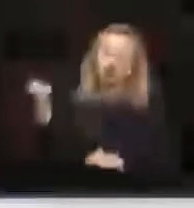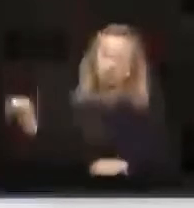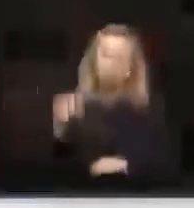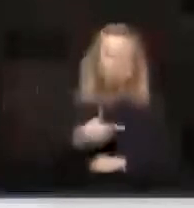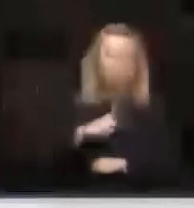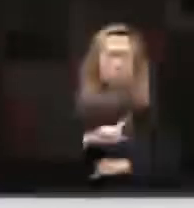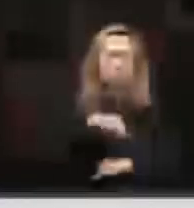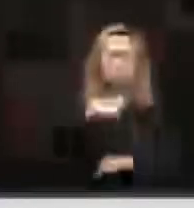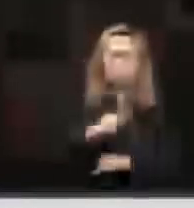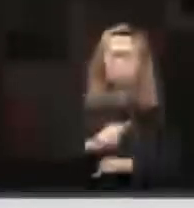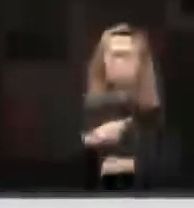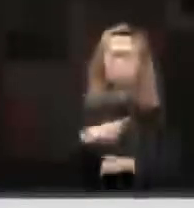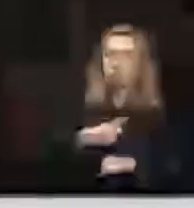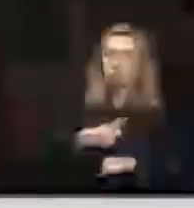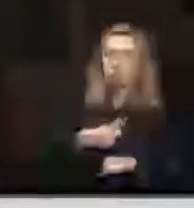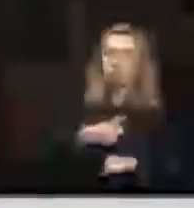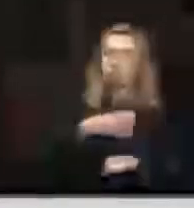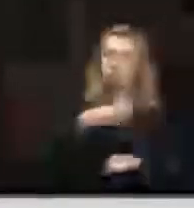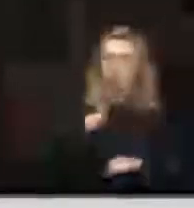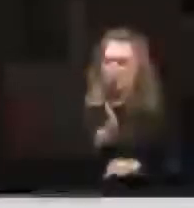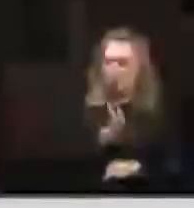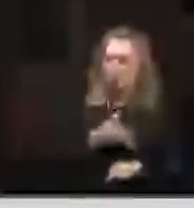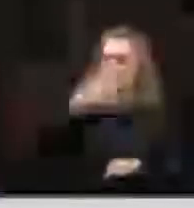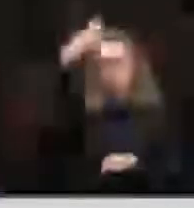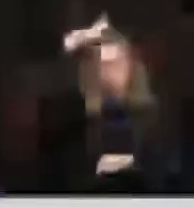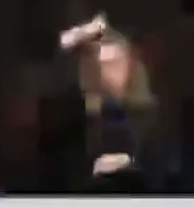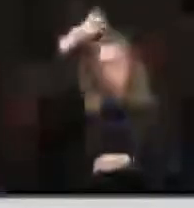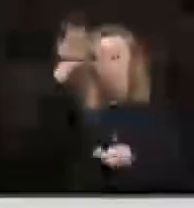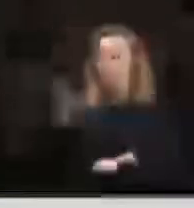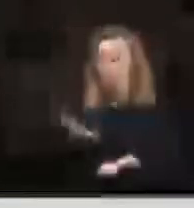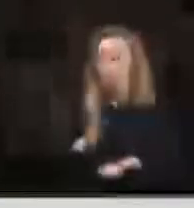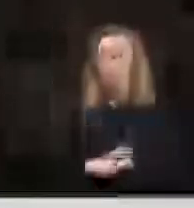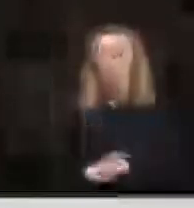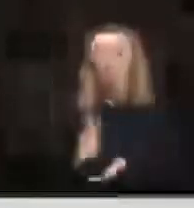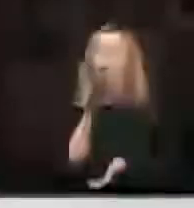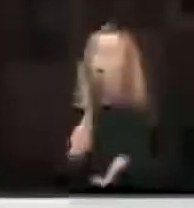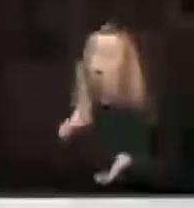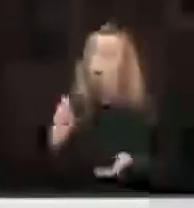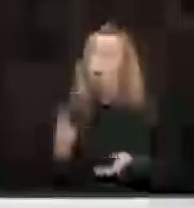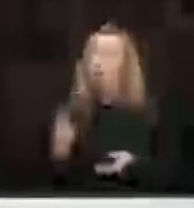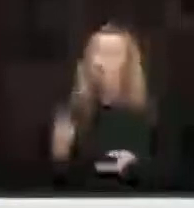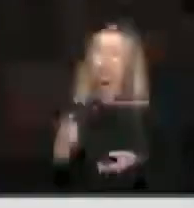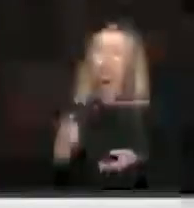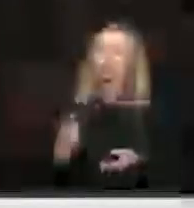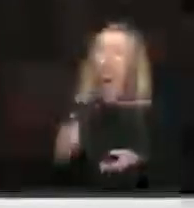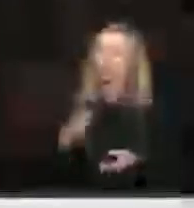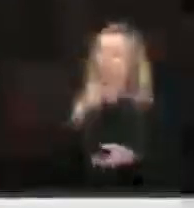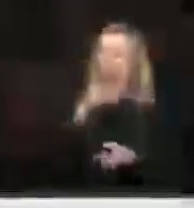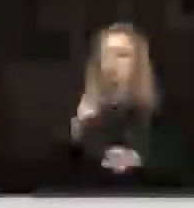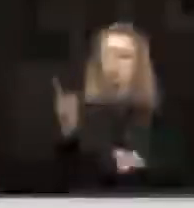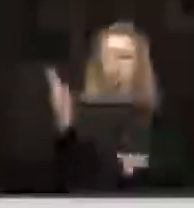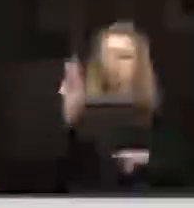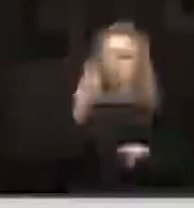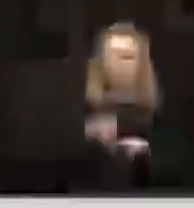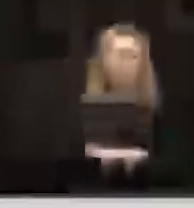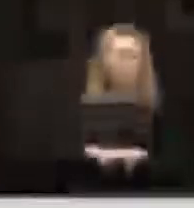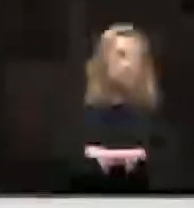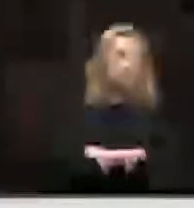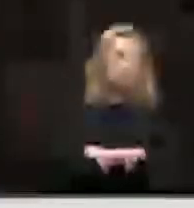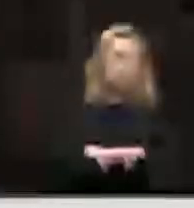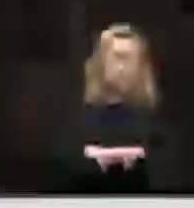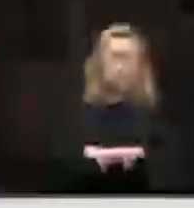Ou presos provisórios que, quando condenados, recebem uma pena